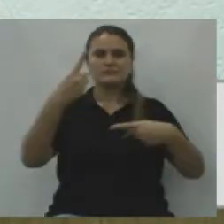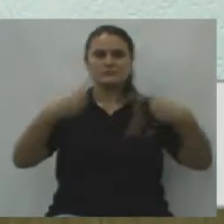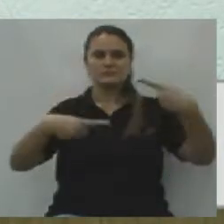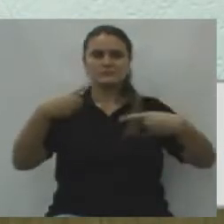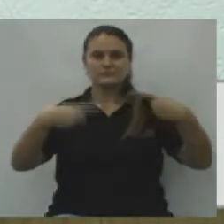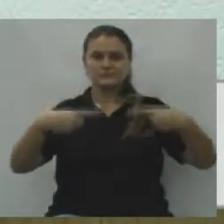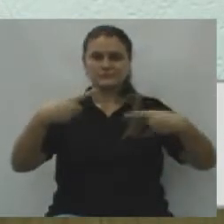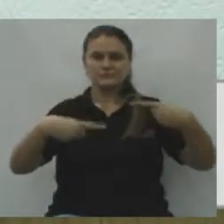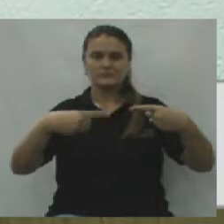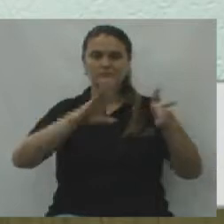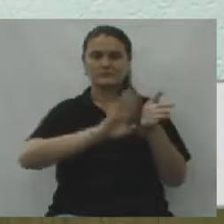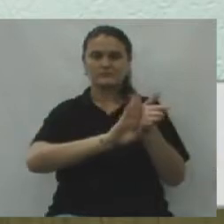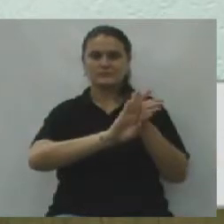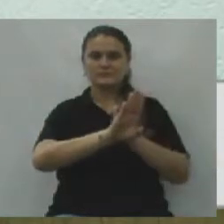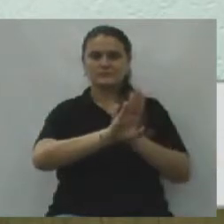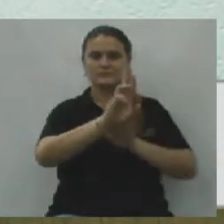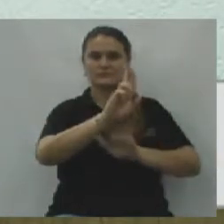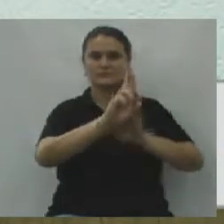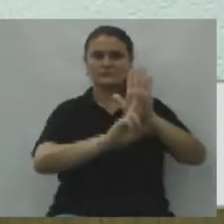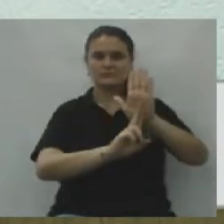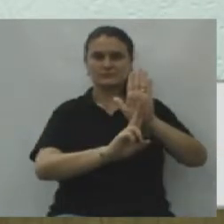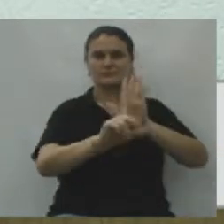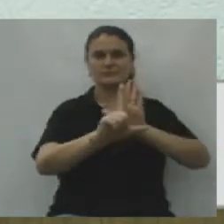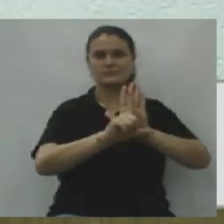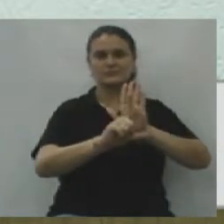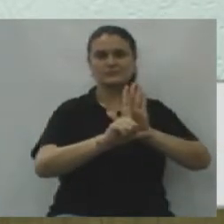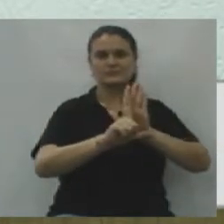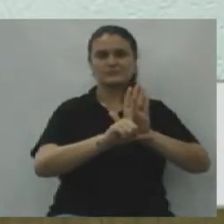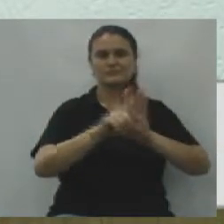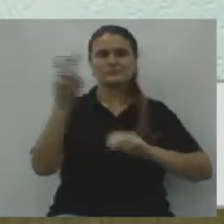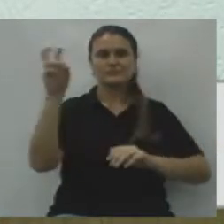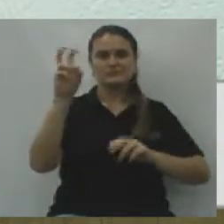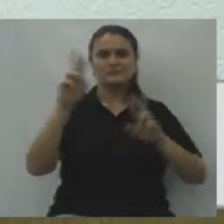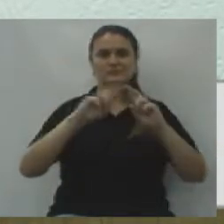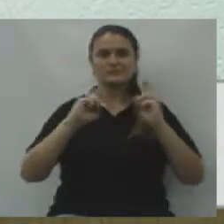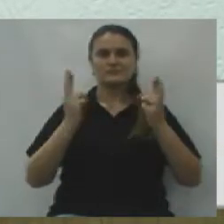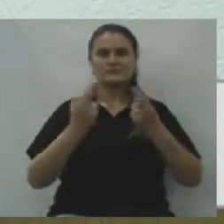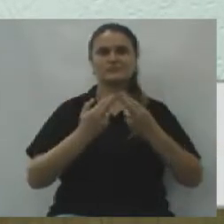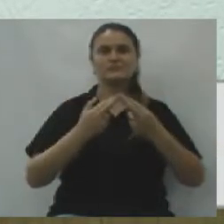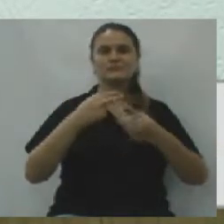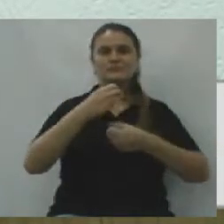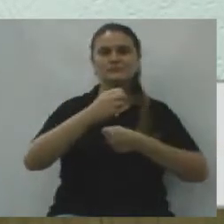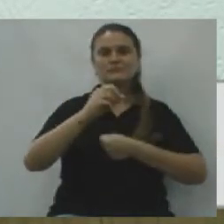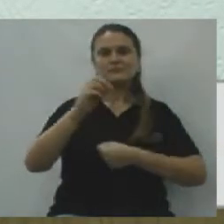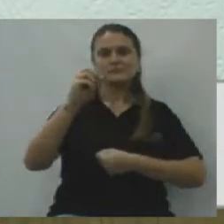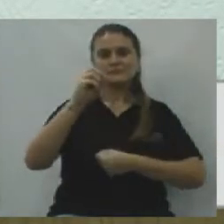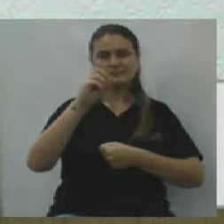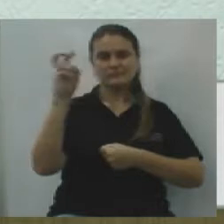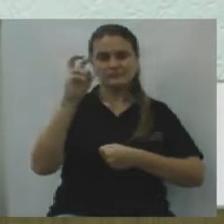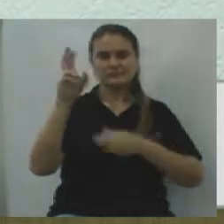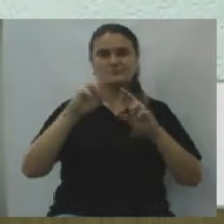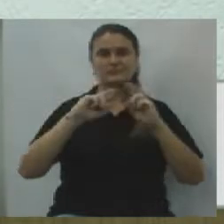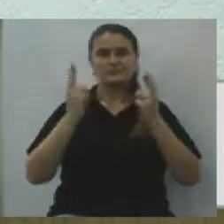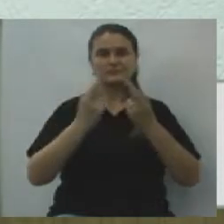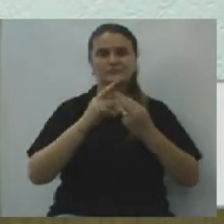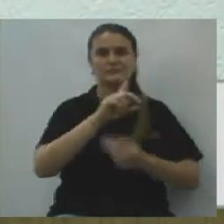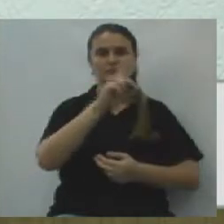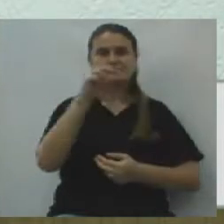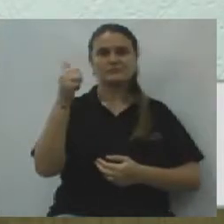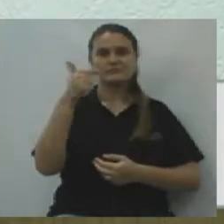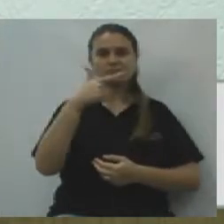único, com dispensa da redação final, na 5ª reunião ordinária do dia 12/3